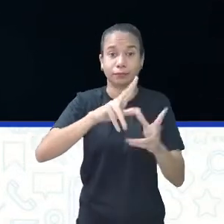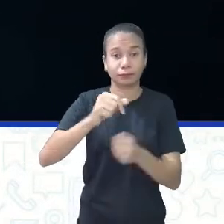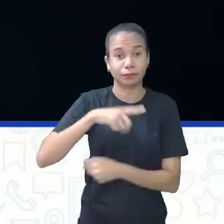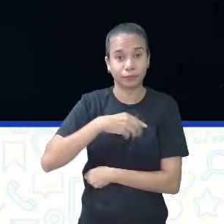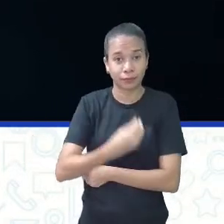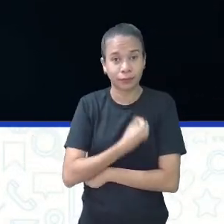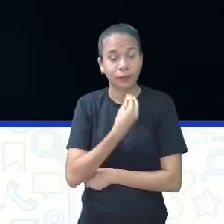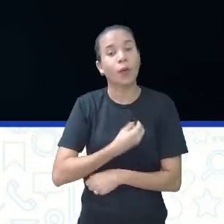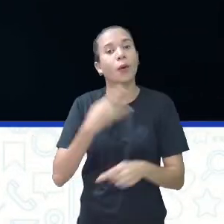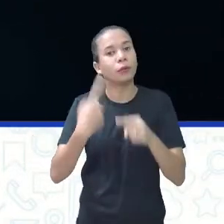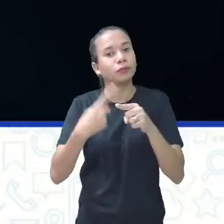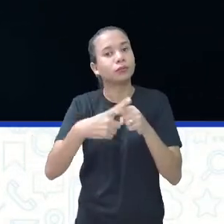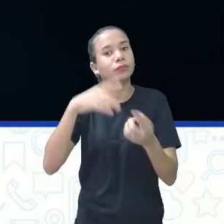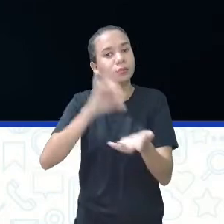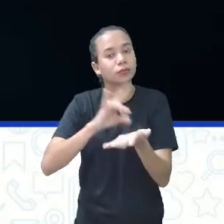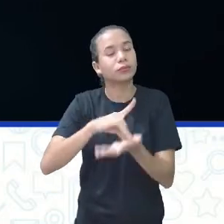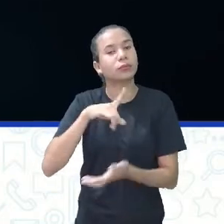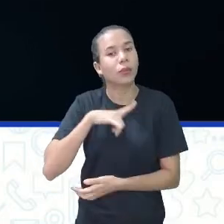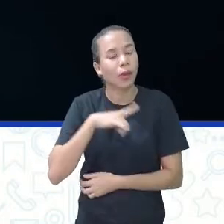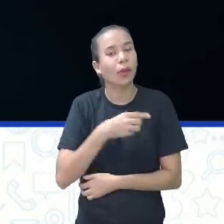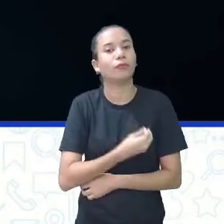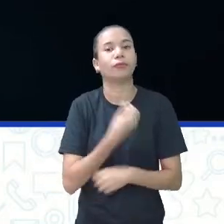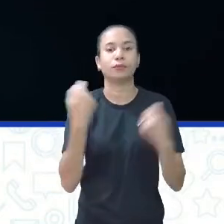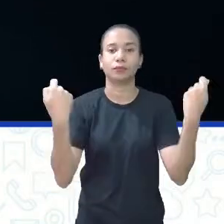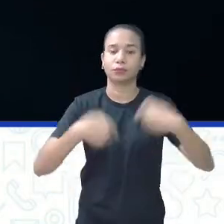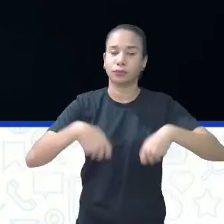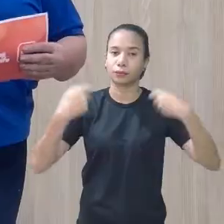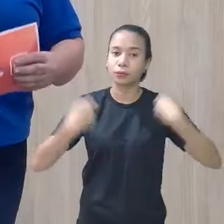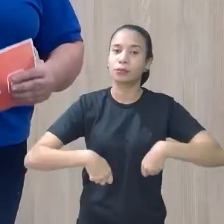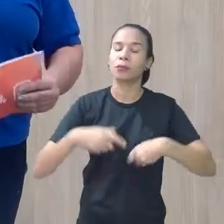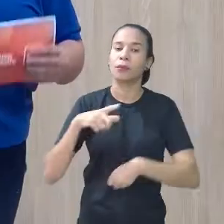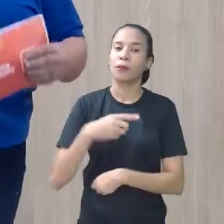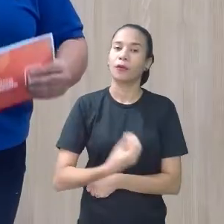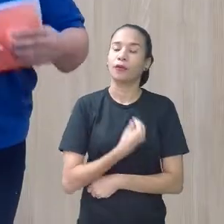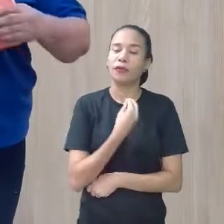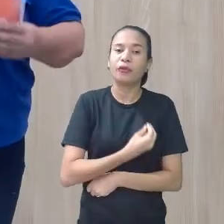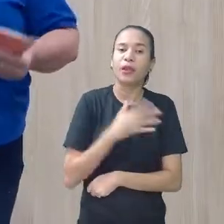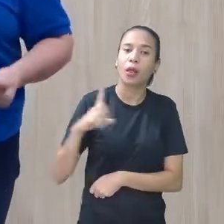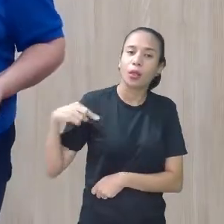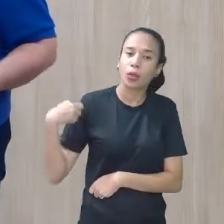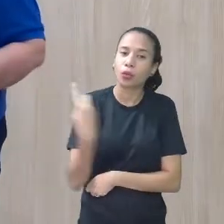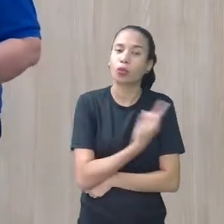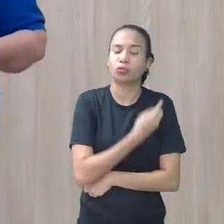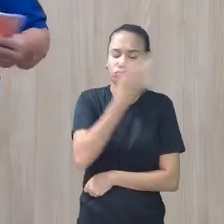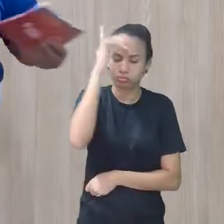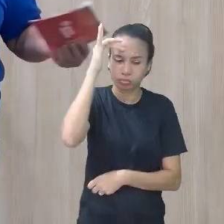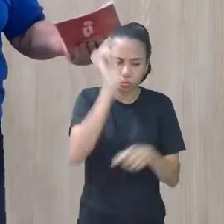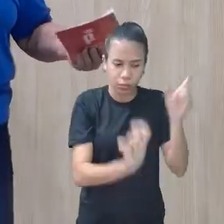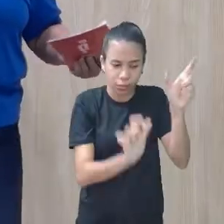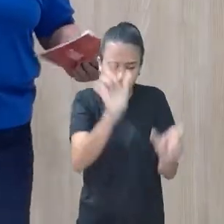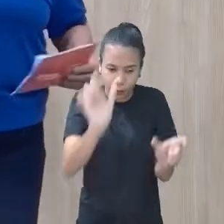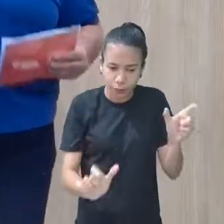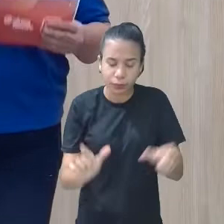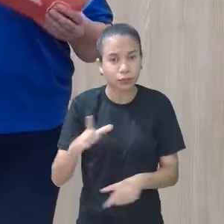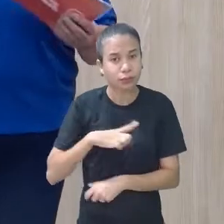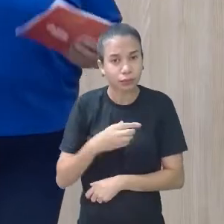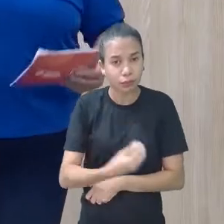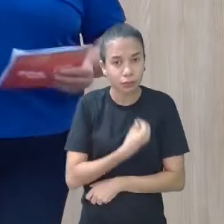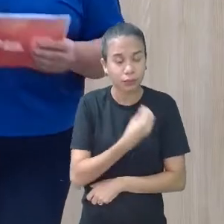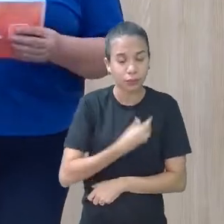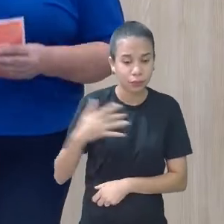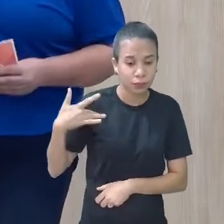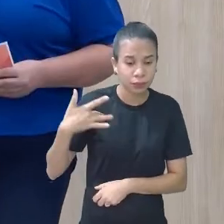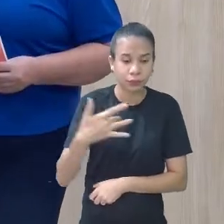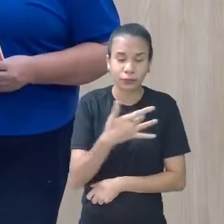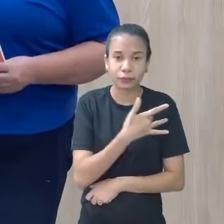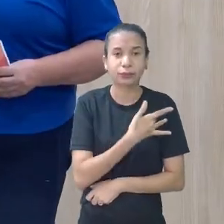não é? Porque o que tem nele é o que a gente precisa para uma vida, nós e todos os seres vivos, para uma vida, não é,